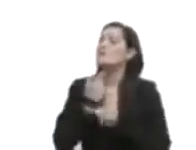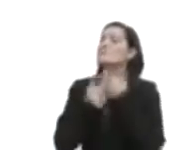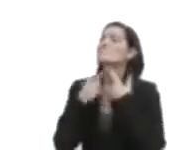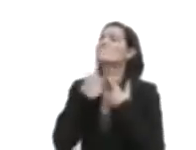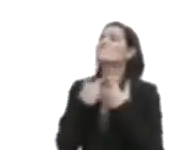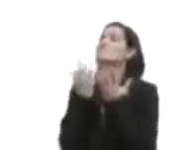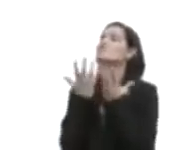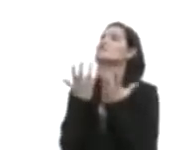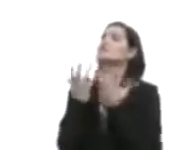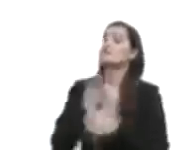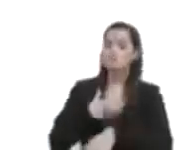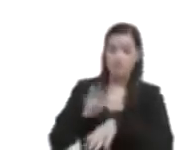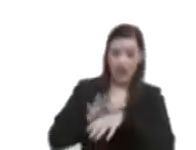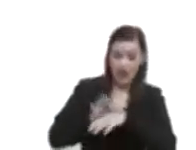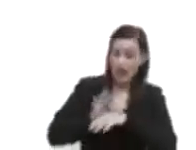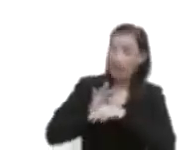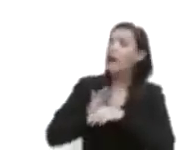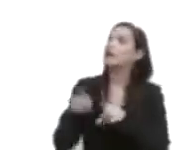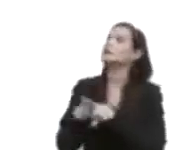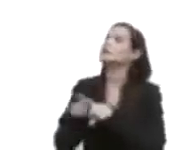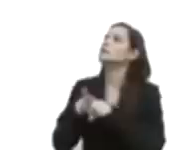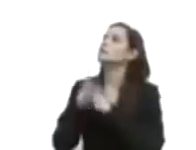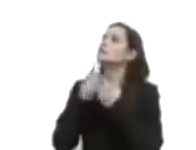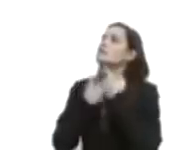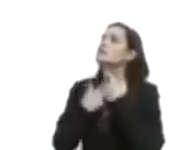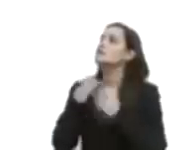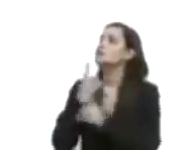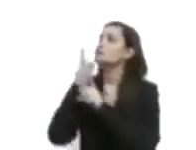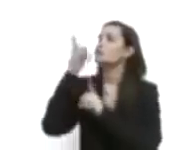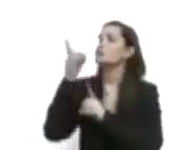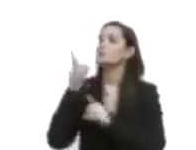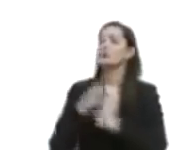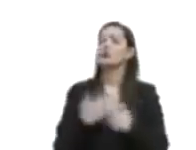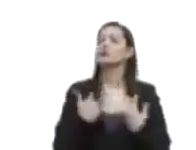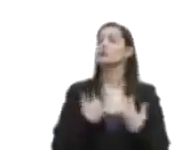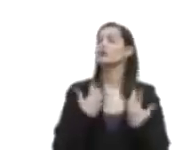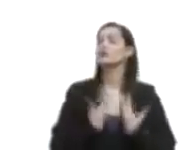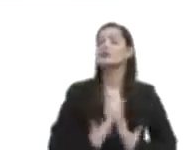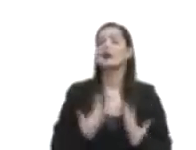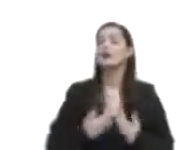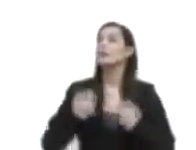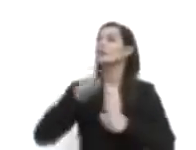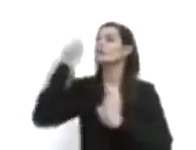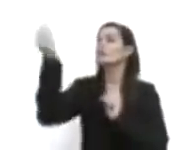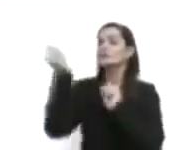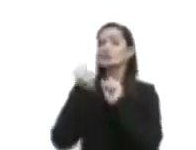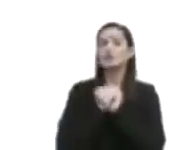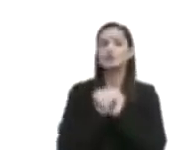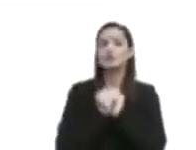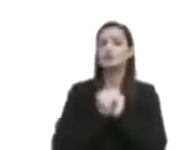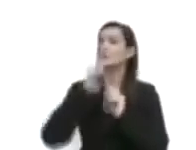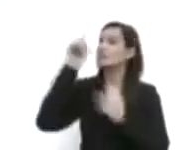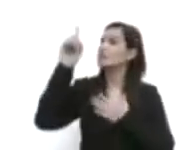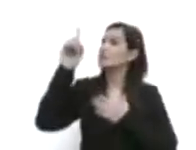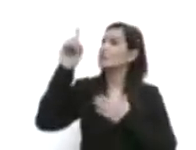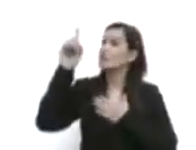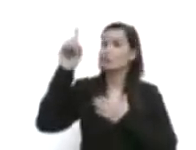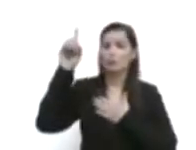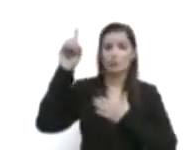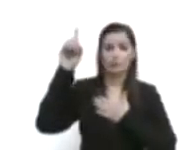Te deseja muito, em uma terra seca e cansada, onde não há água. Ó Deus, Tu és meu Deus,